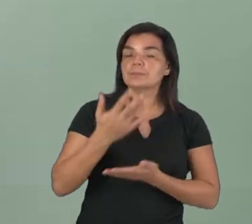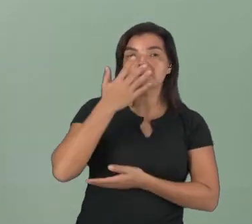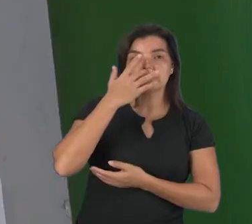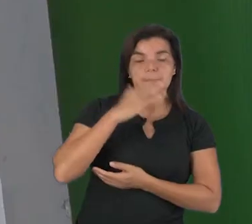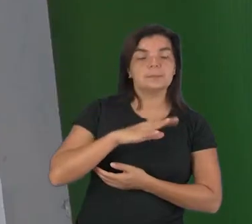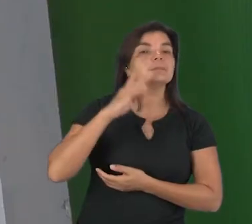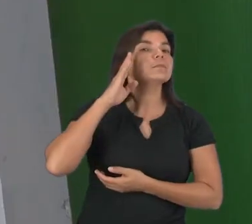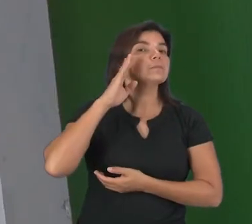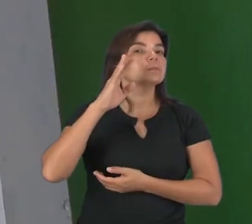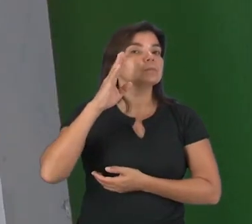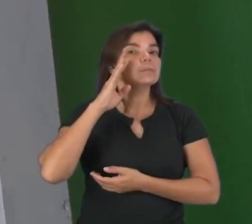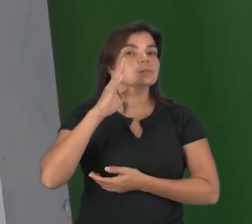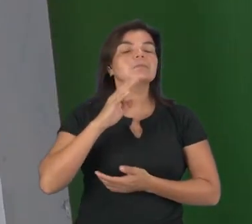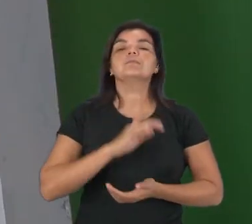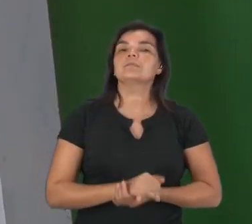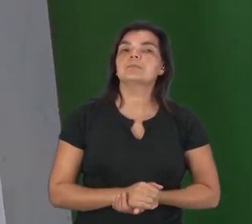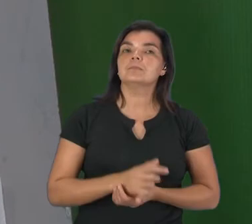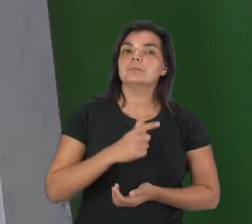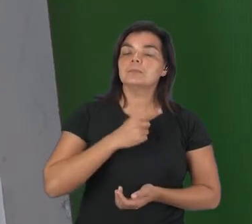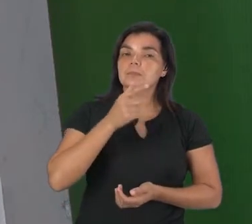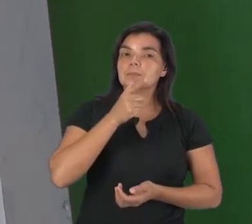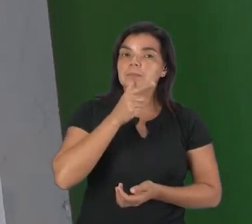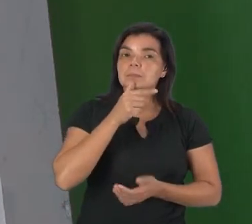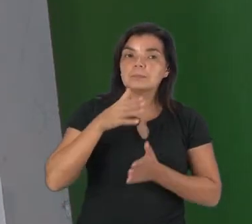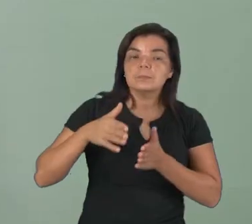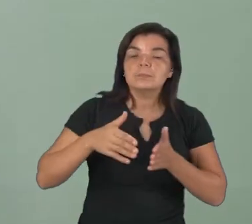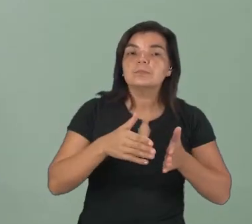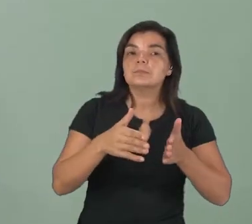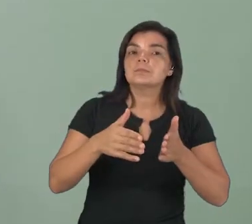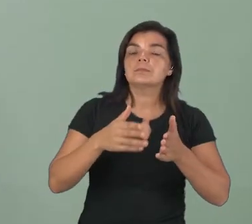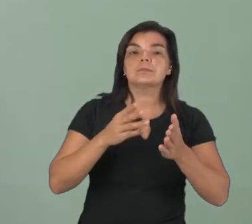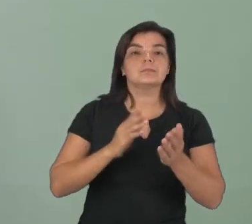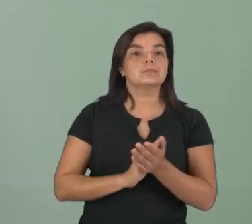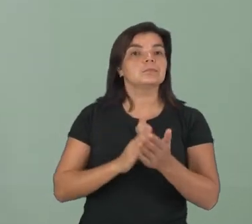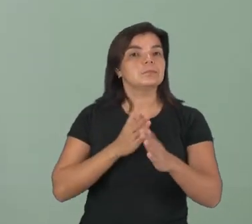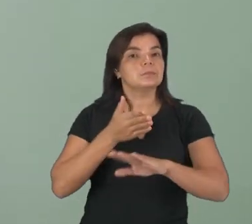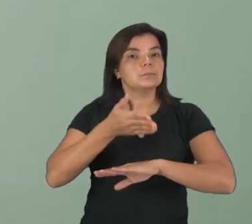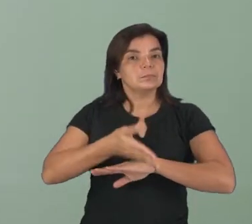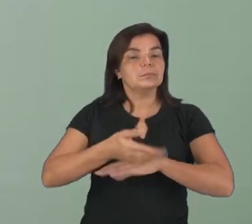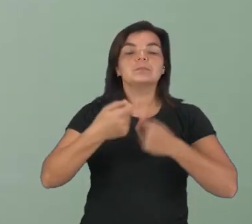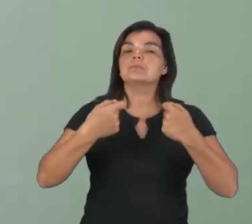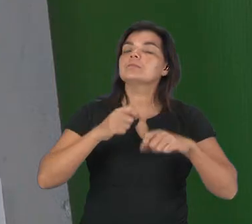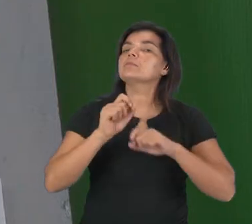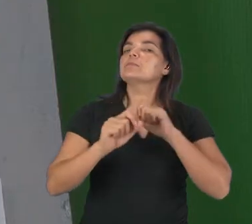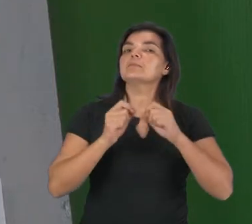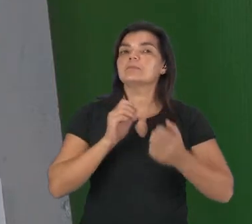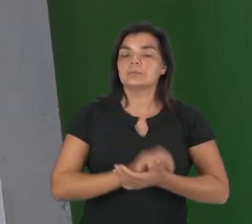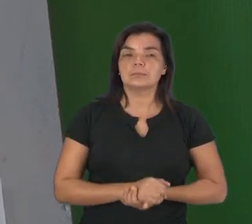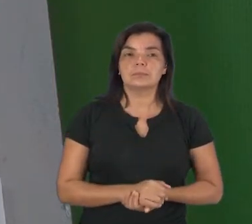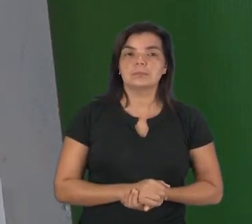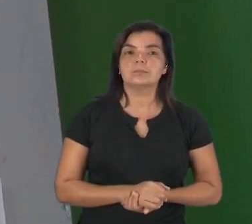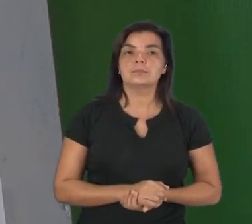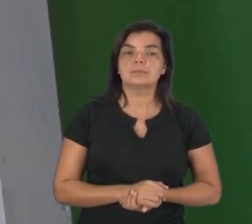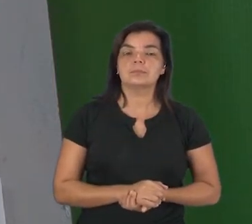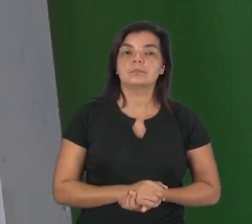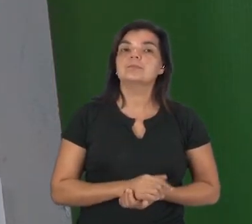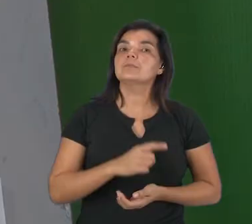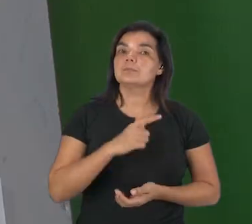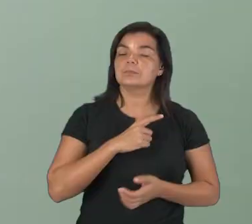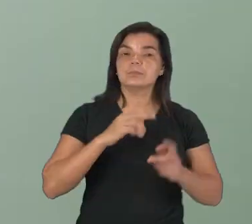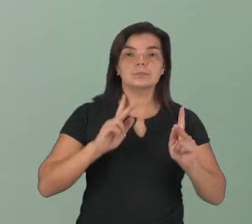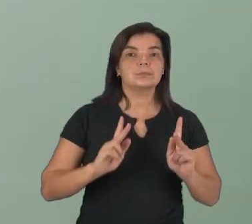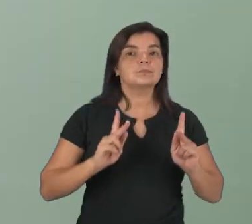crianças imaginaram que tivesse um rio e para atravessar um rio precisaria de quê? De